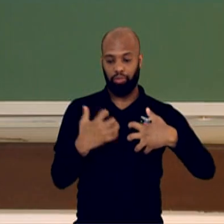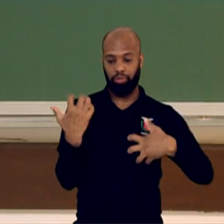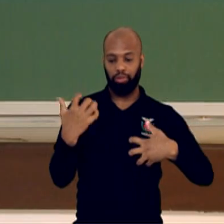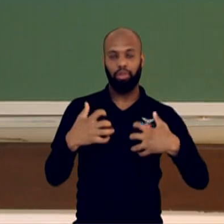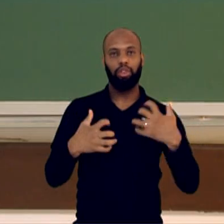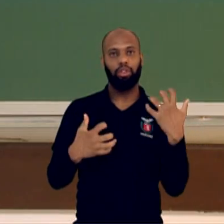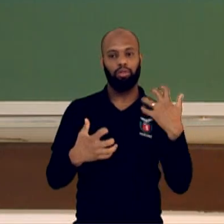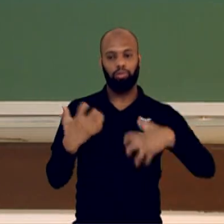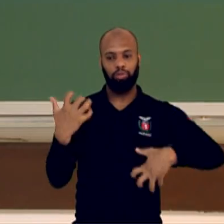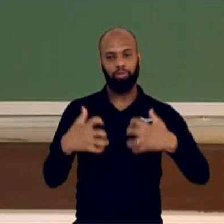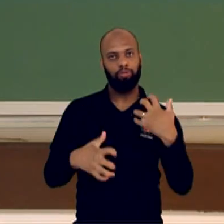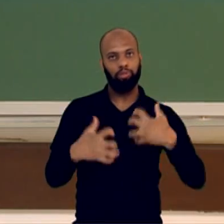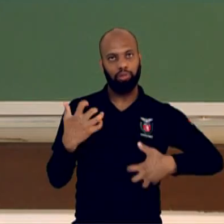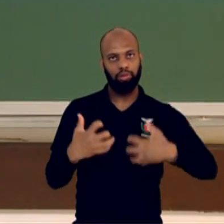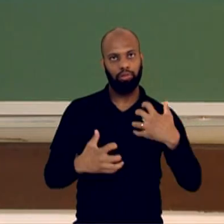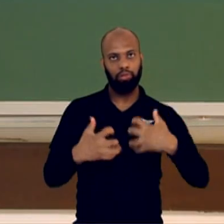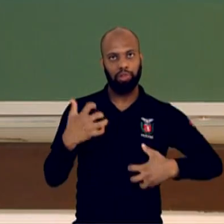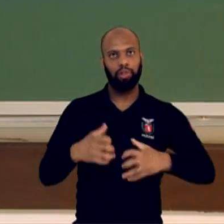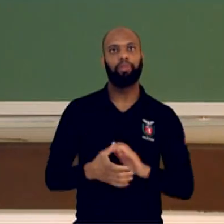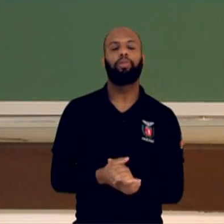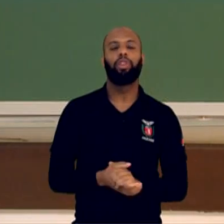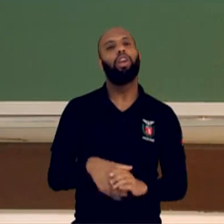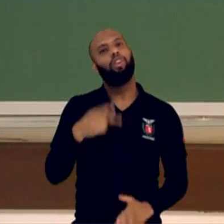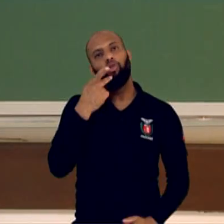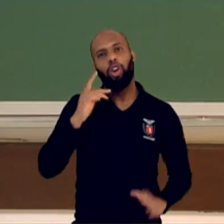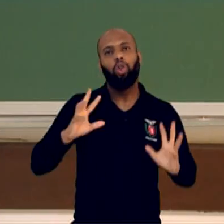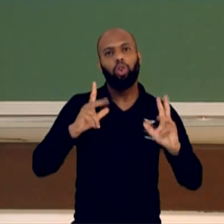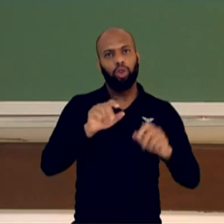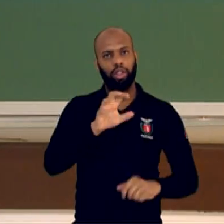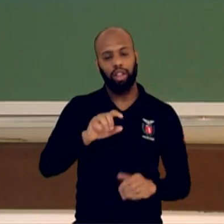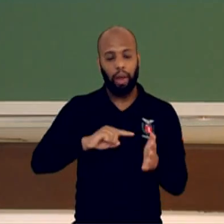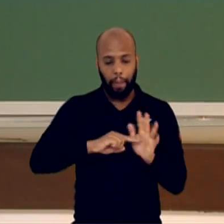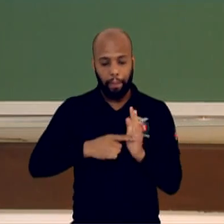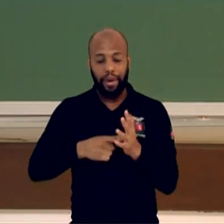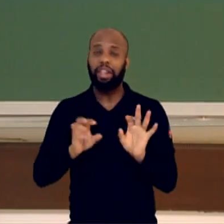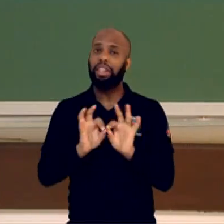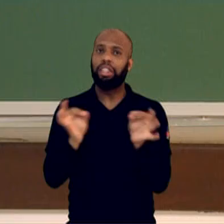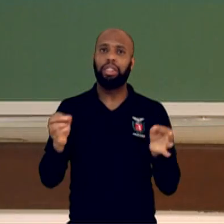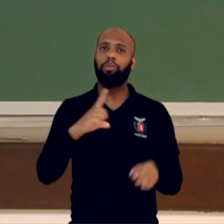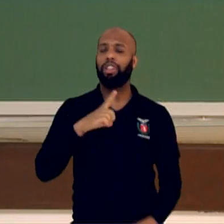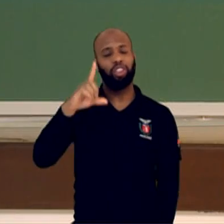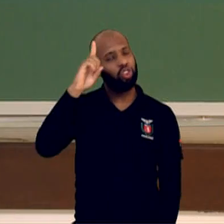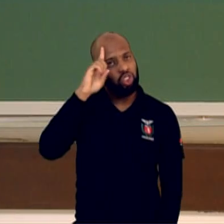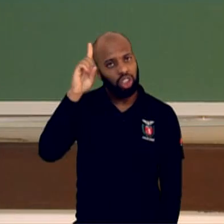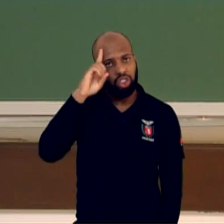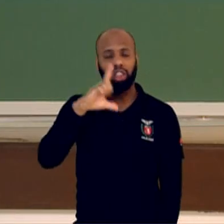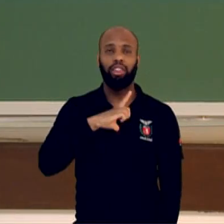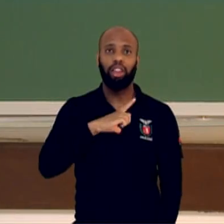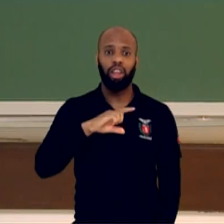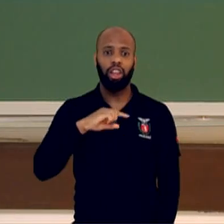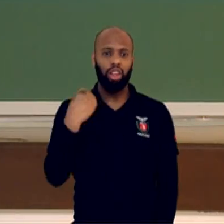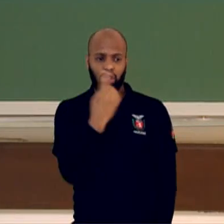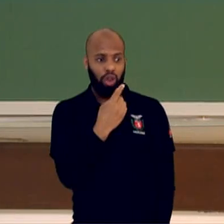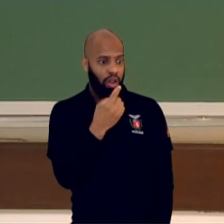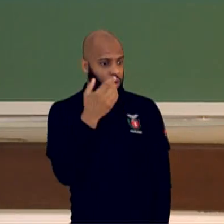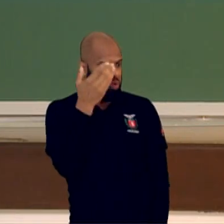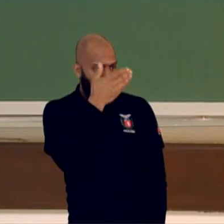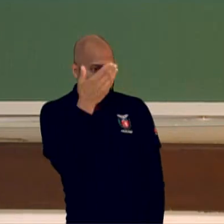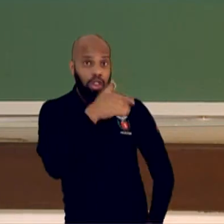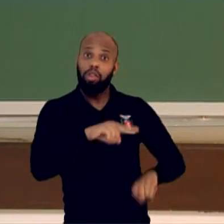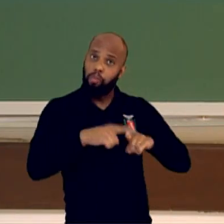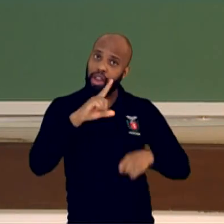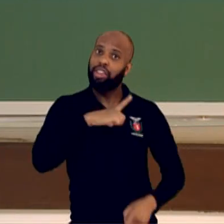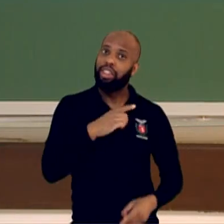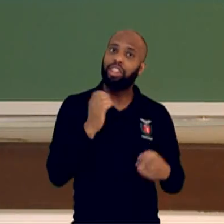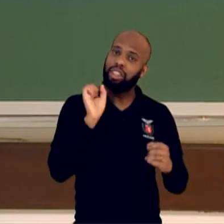à anterior, certo? Então, a gente falou de todas elas. Gente, as máquinas simples, então, estão presentes no nosso dia a dia, mesmo que a gente não tenha reparado, agora